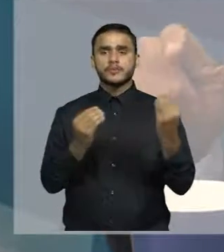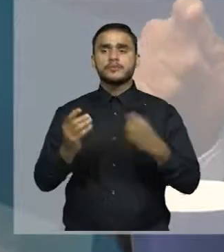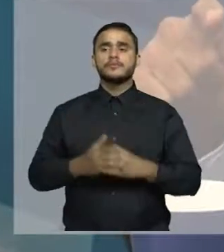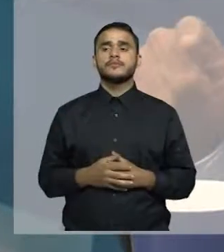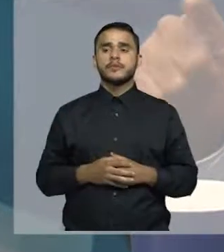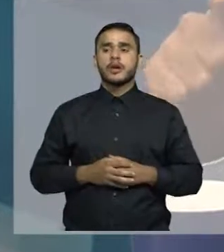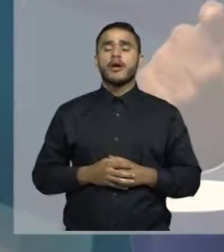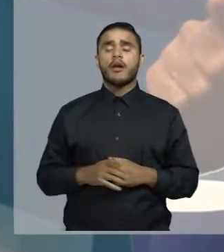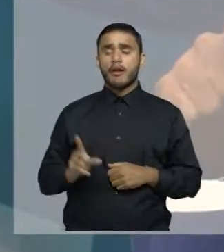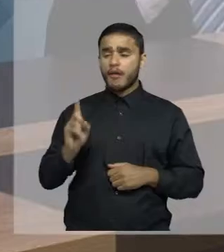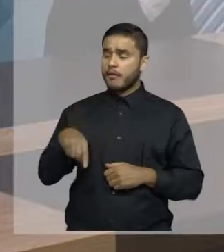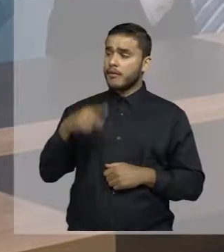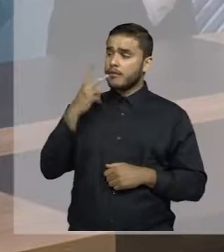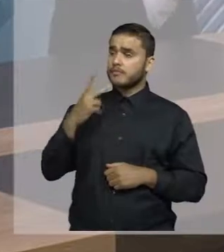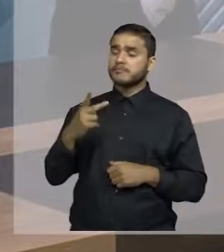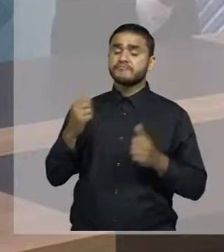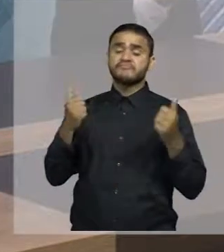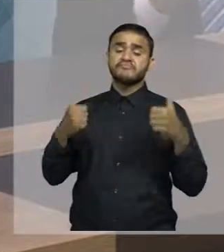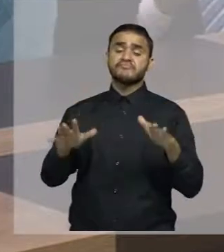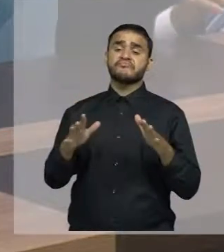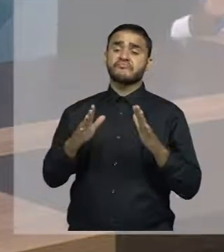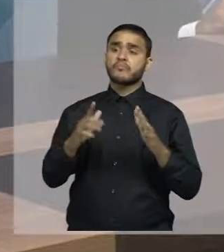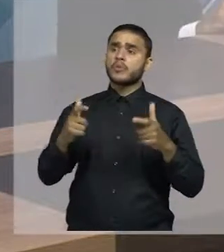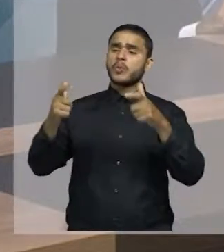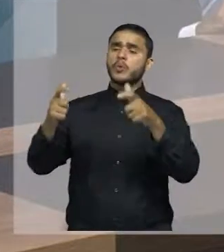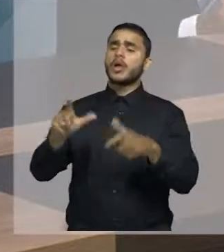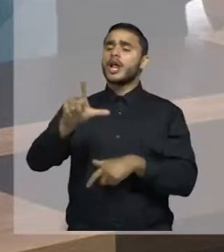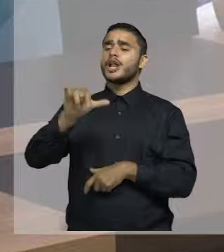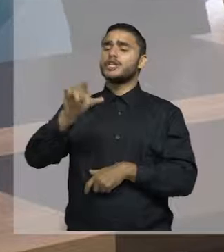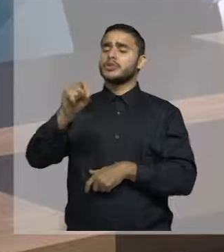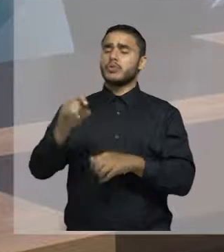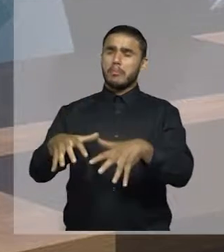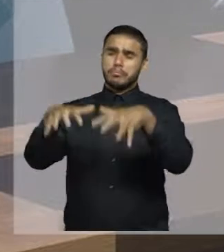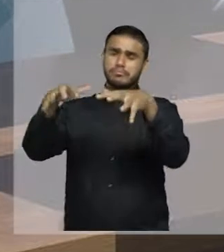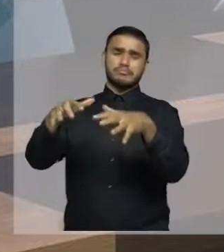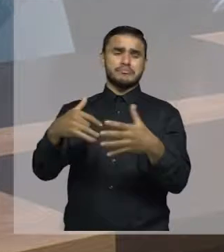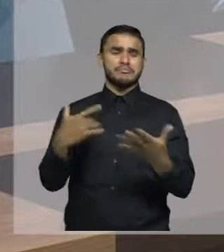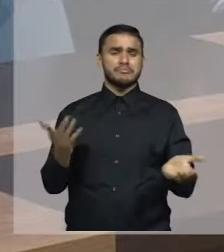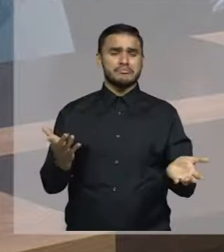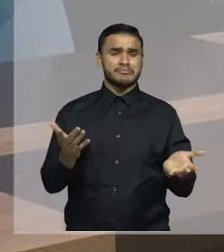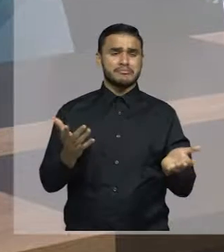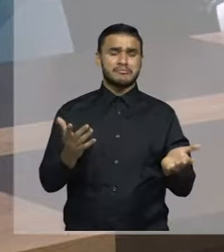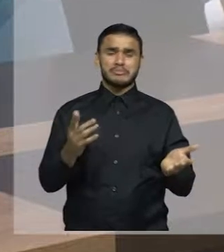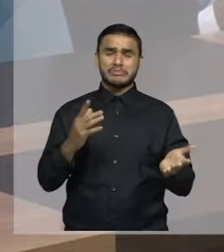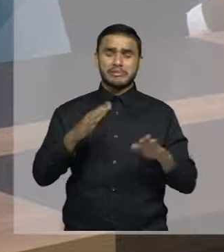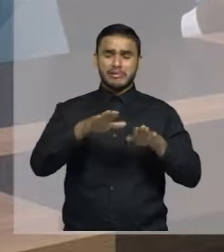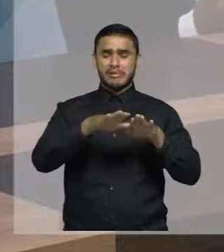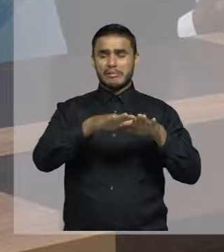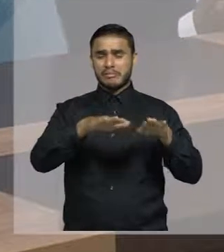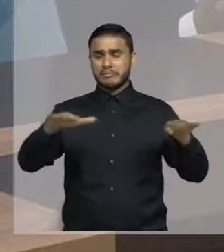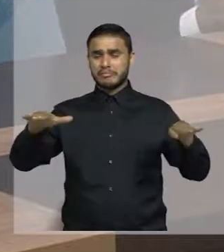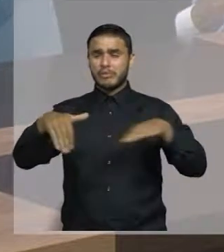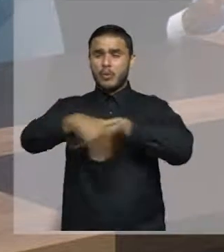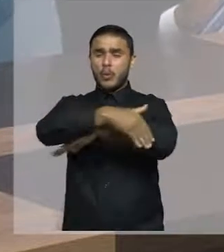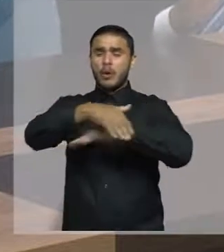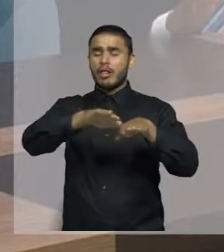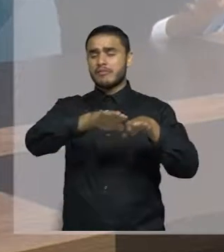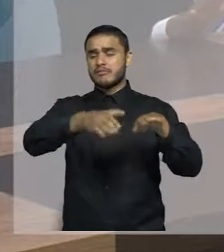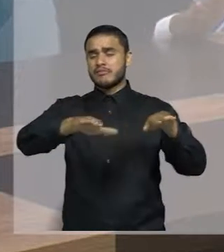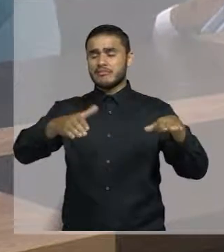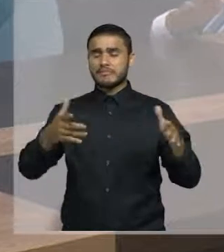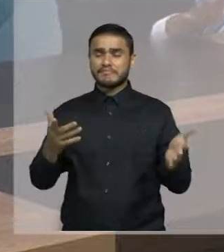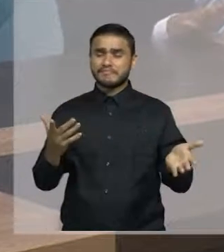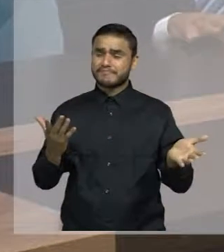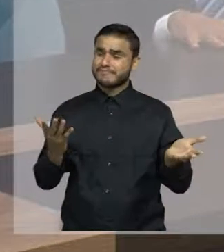remete a atenção à ideia de abandono. Se não houver política pública que desfaça a ideia de abandono, fica